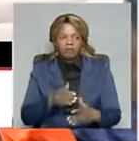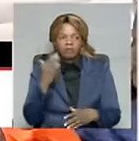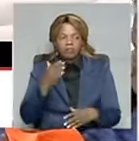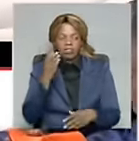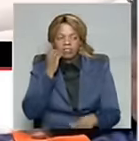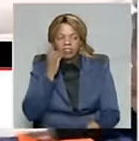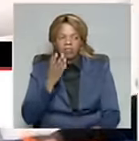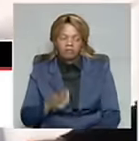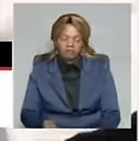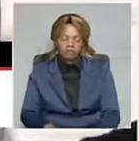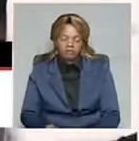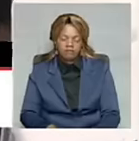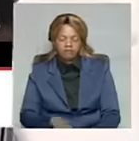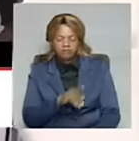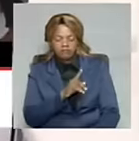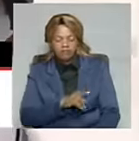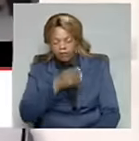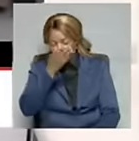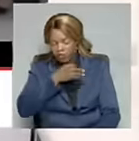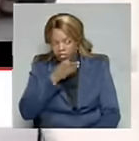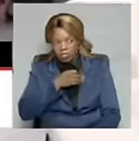Falar do Mano Handanga, na verdade,